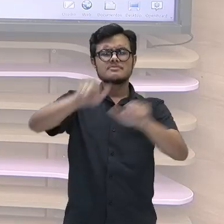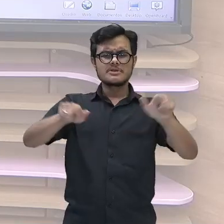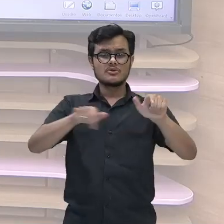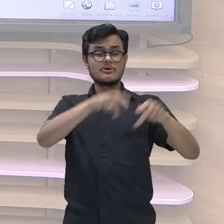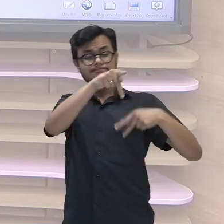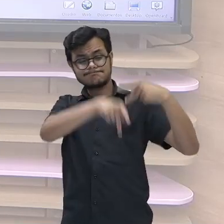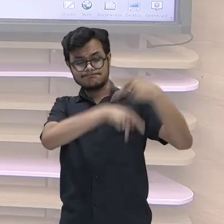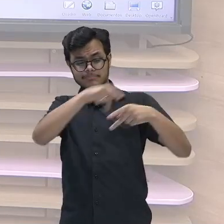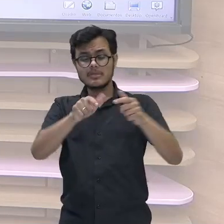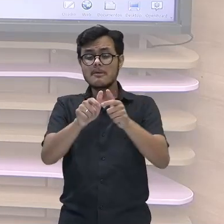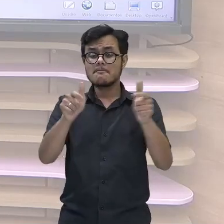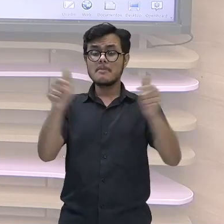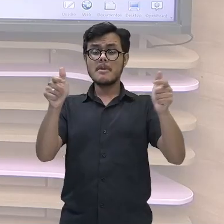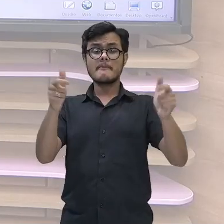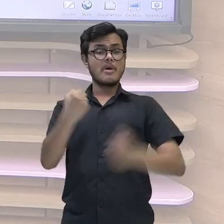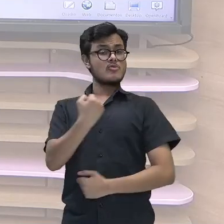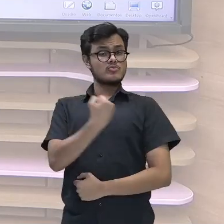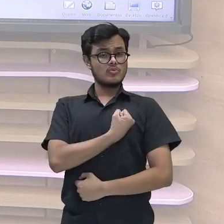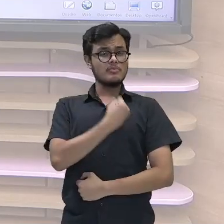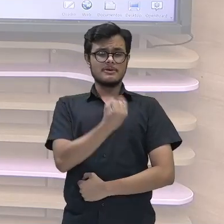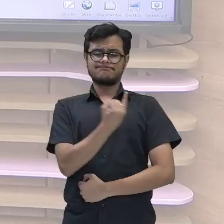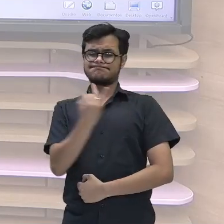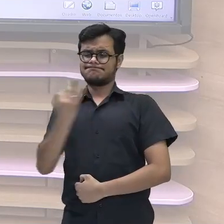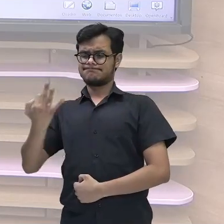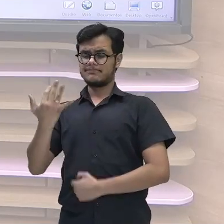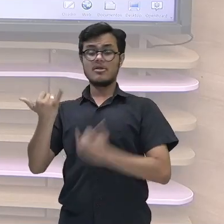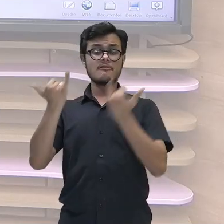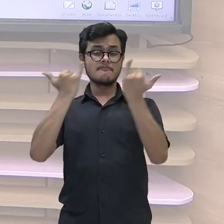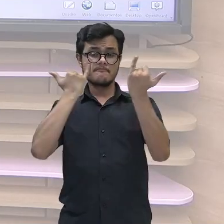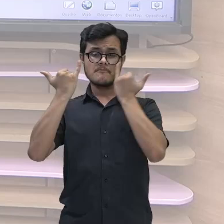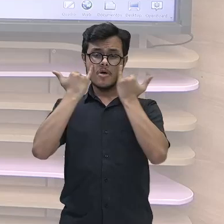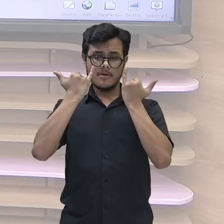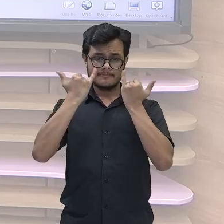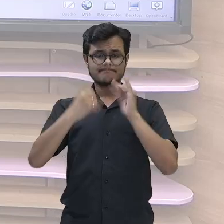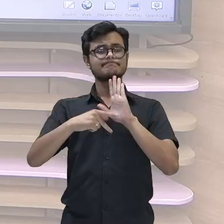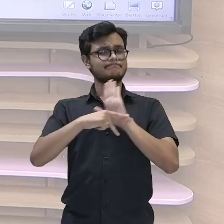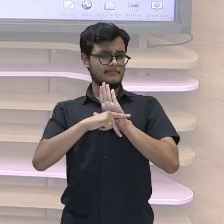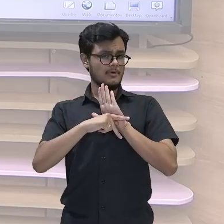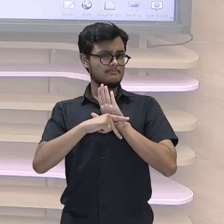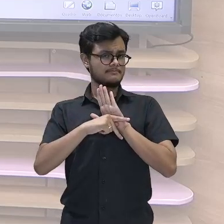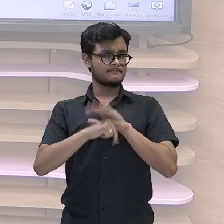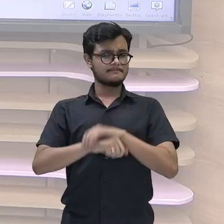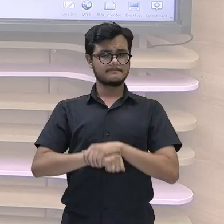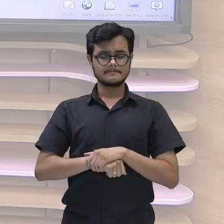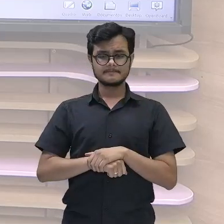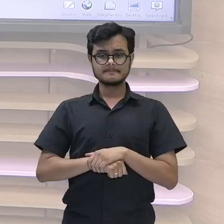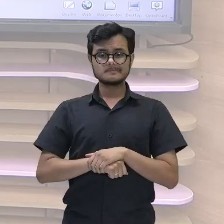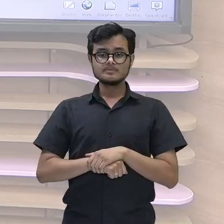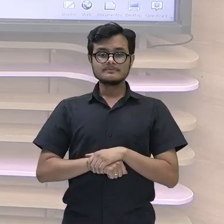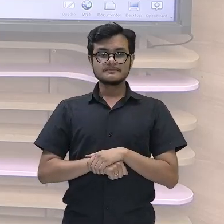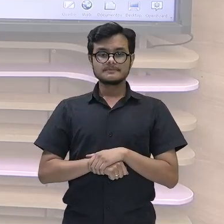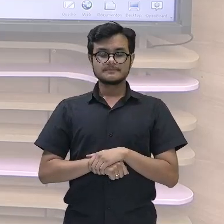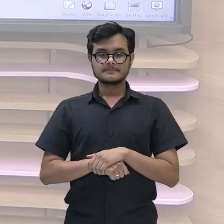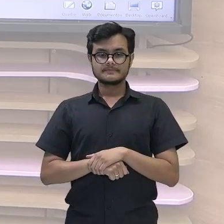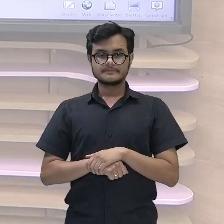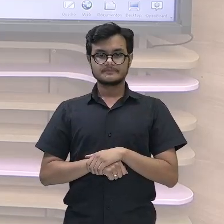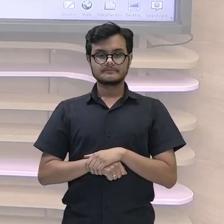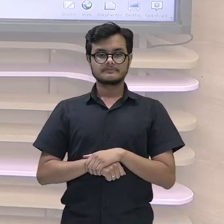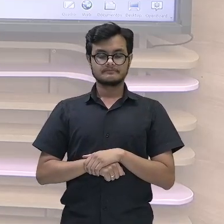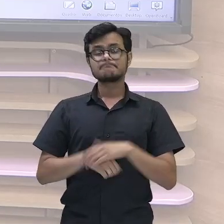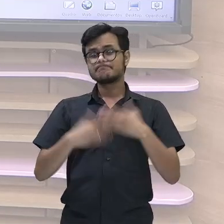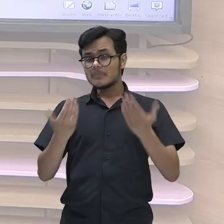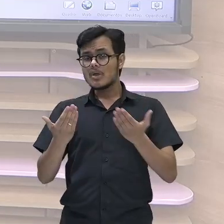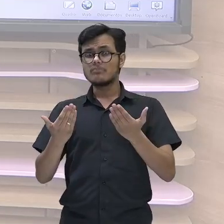vou quantificar ali aqueles dados ou aquele evento, como a gente colocou aí no conceito para vocês, e inserir